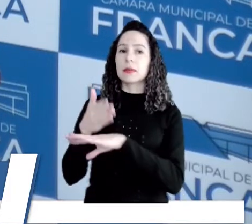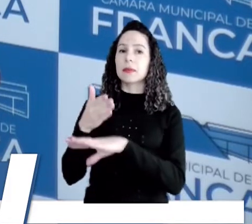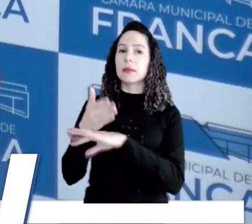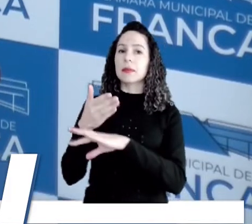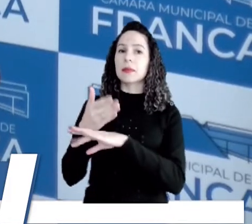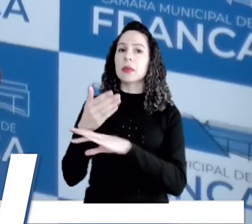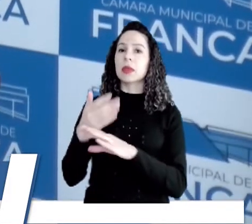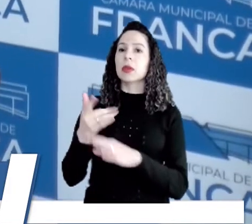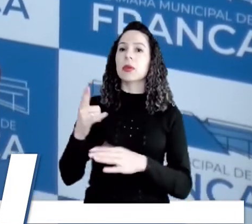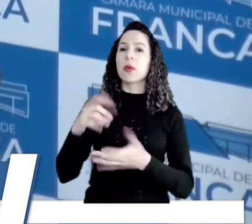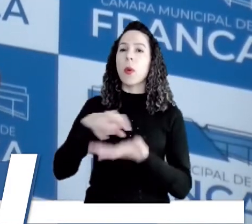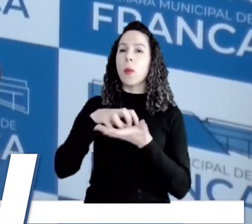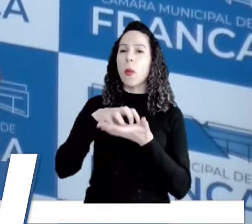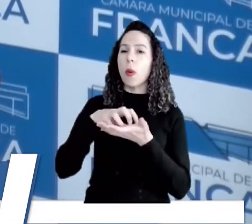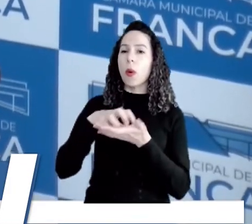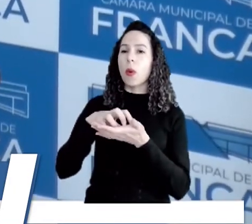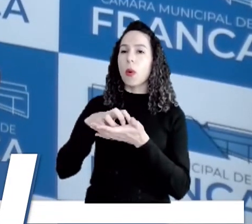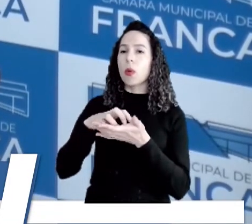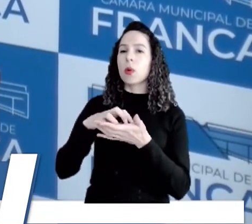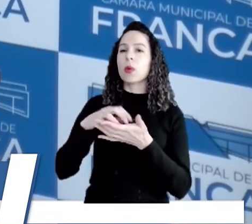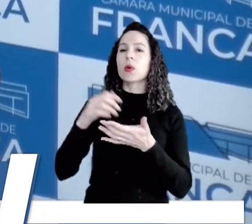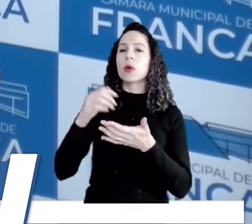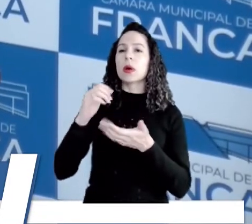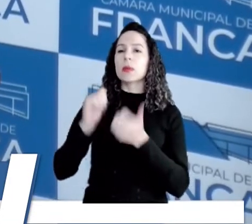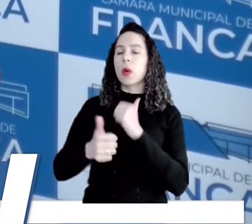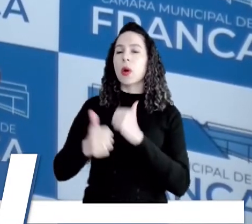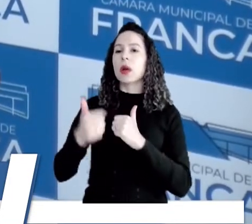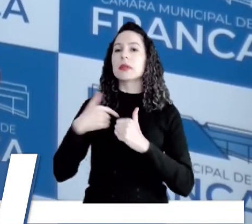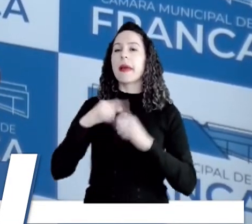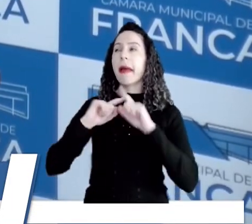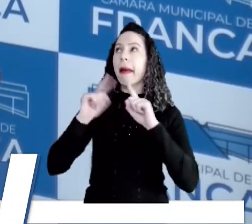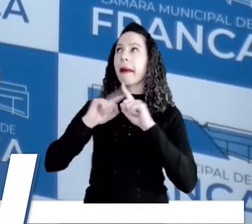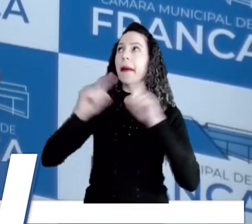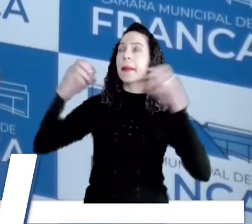polo esportivo reclamando da iluminação.